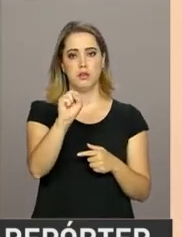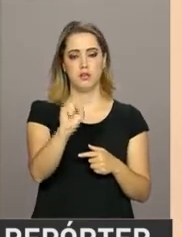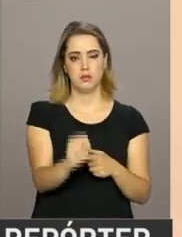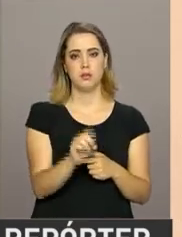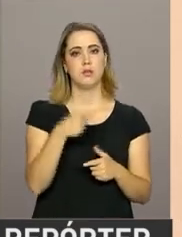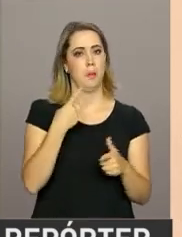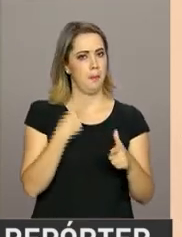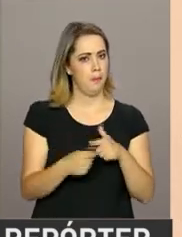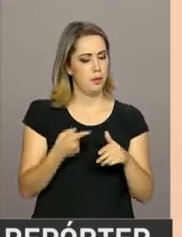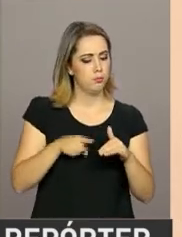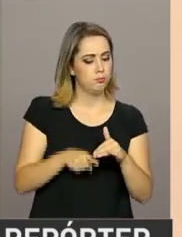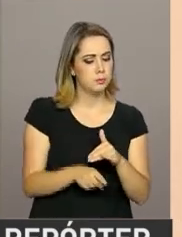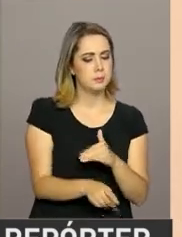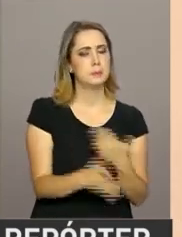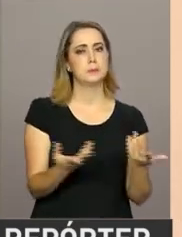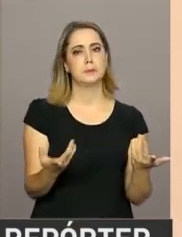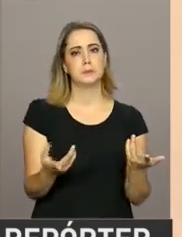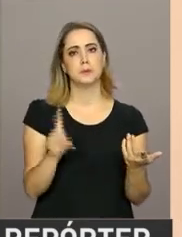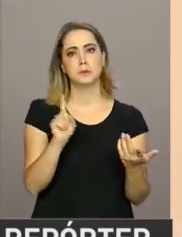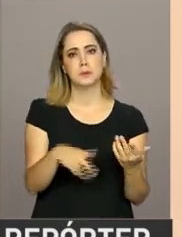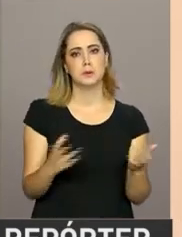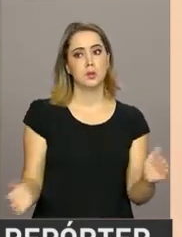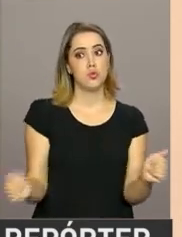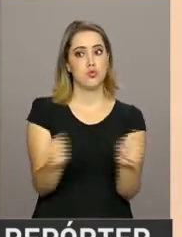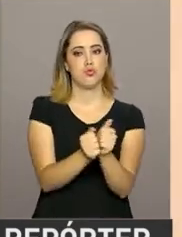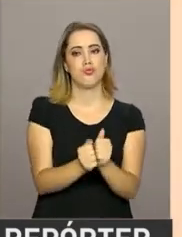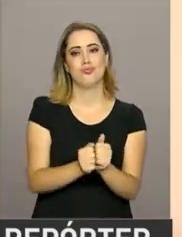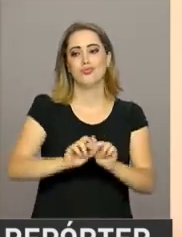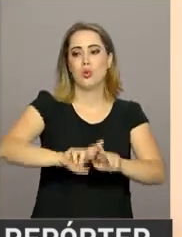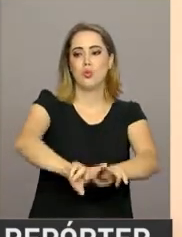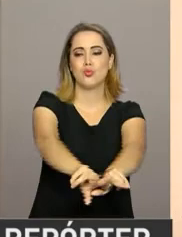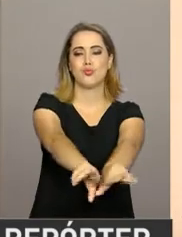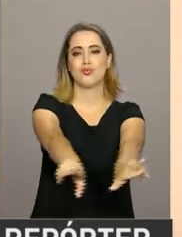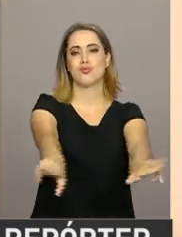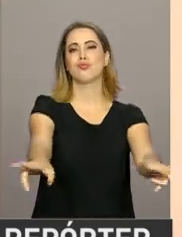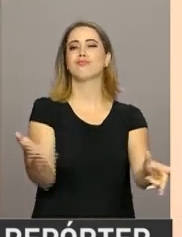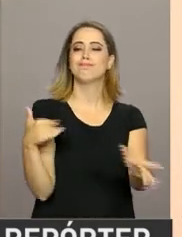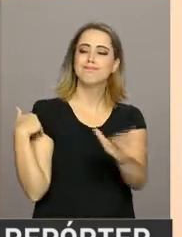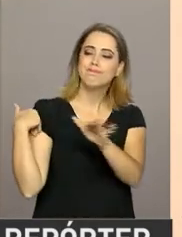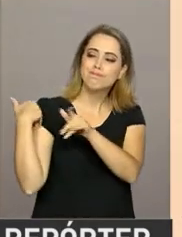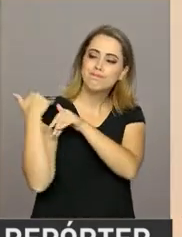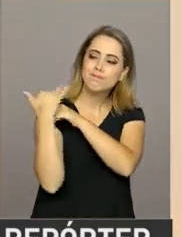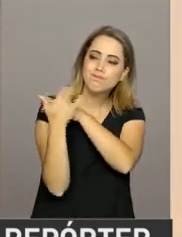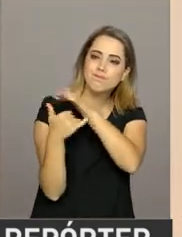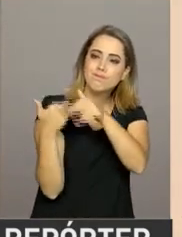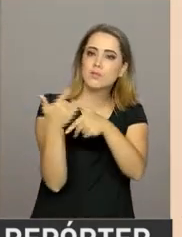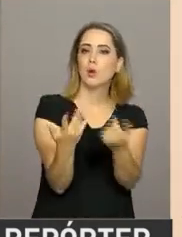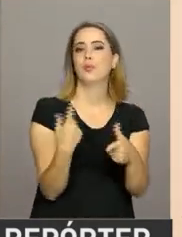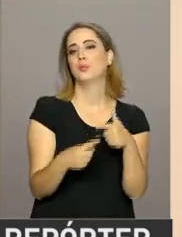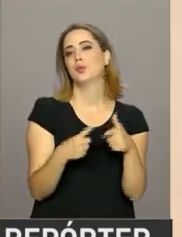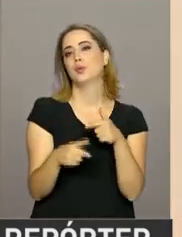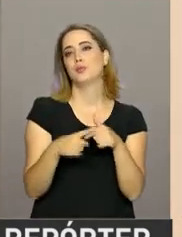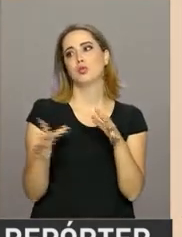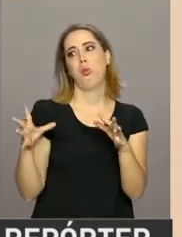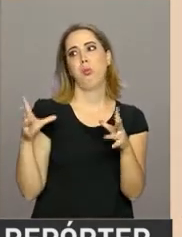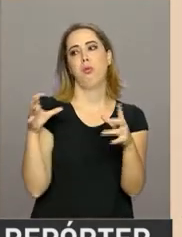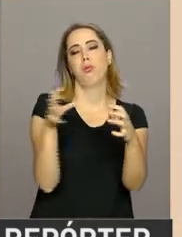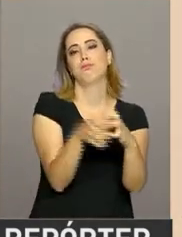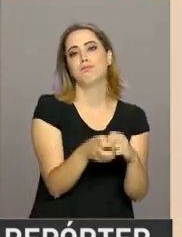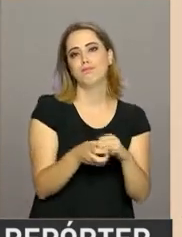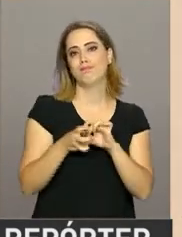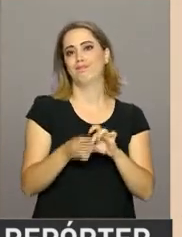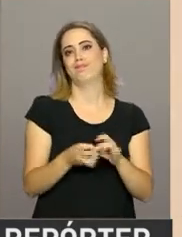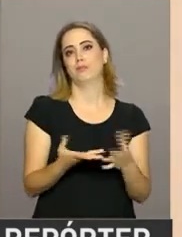alguns estados grave que se soma a uma crise crônica é de muito tempo mas que em